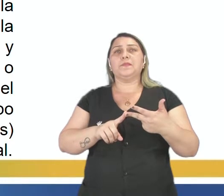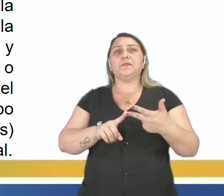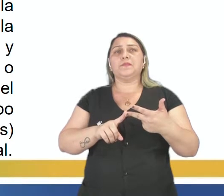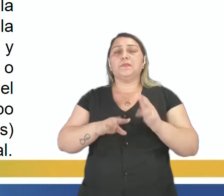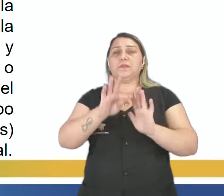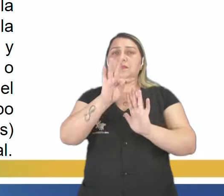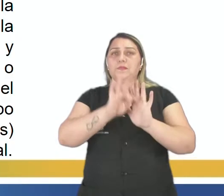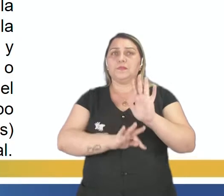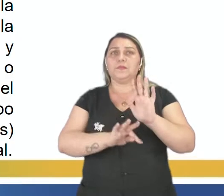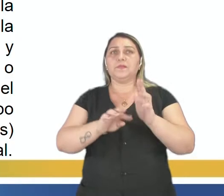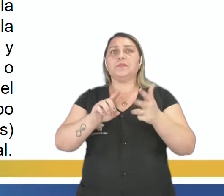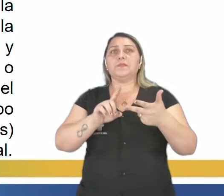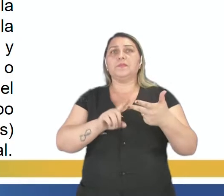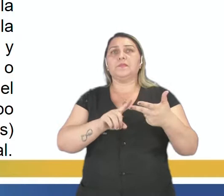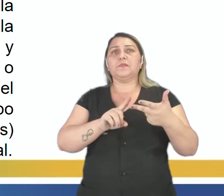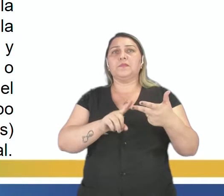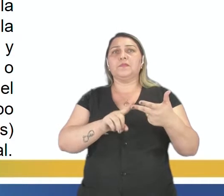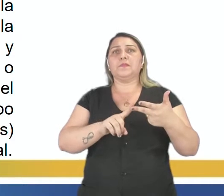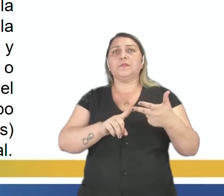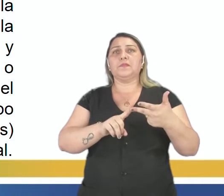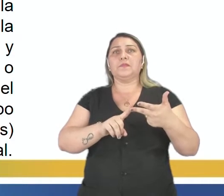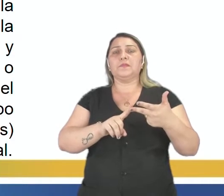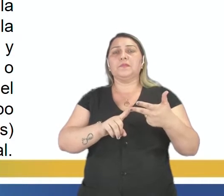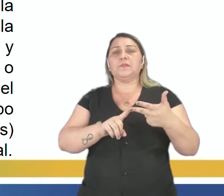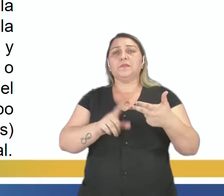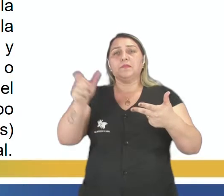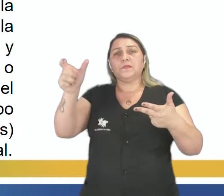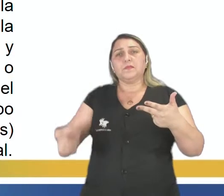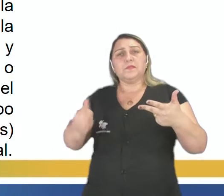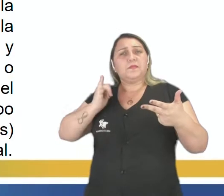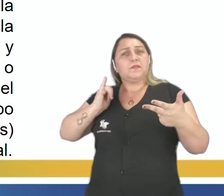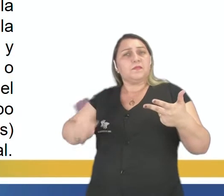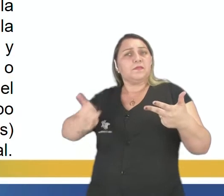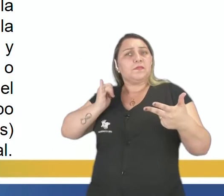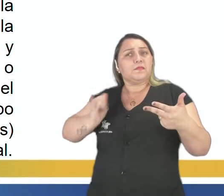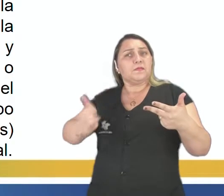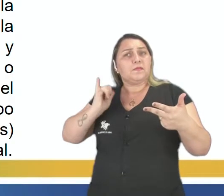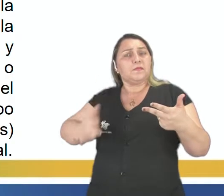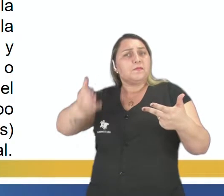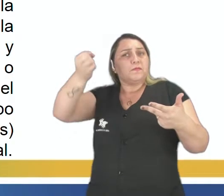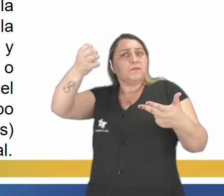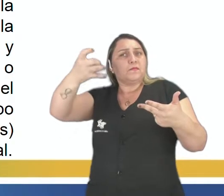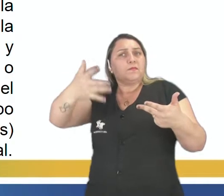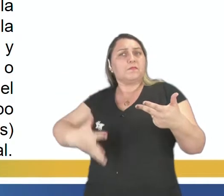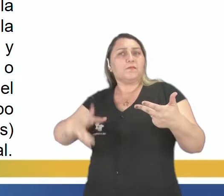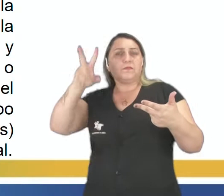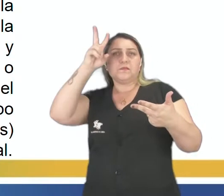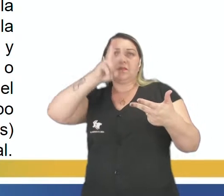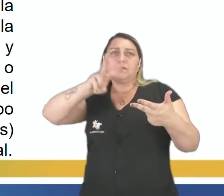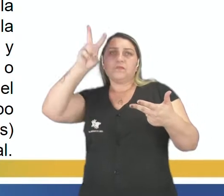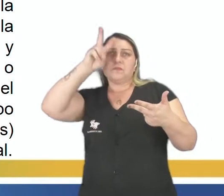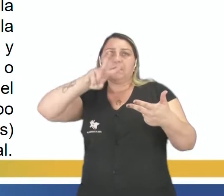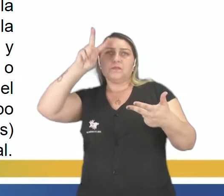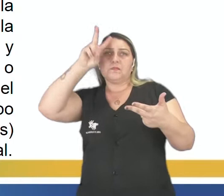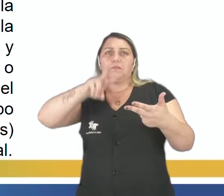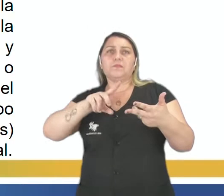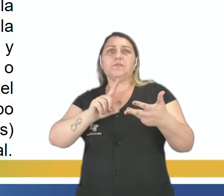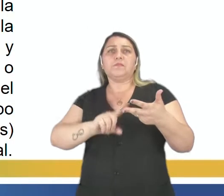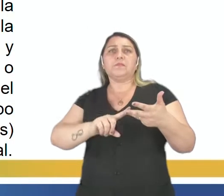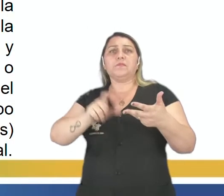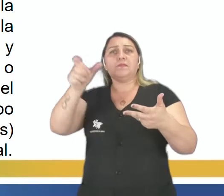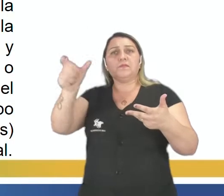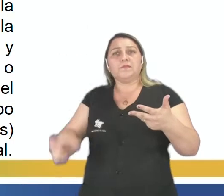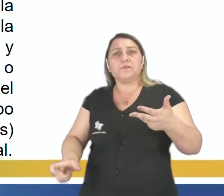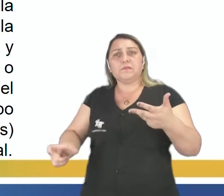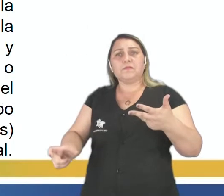texto, né? Que é o narrador, quem nos conta toda a história, tá? Então, nós temos as